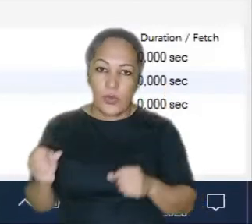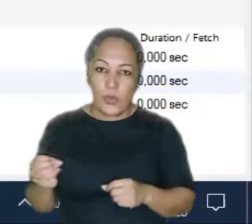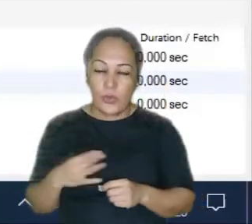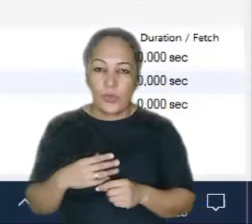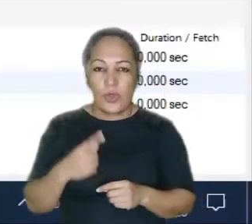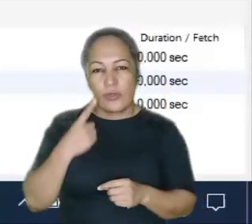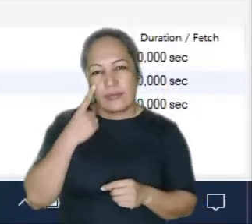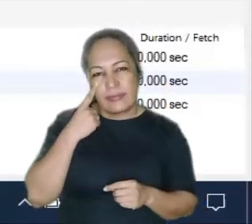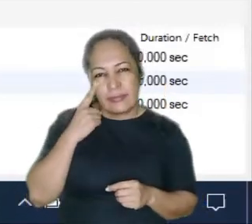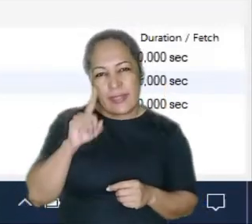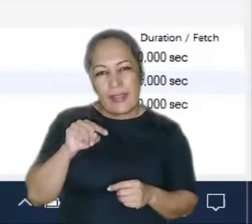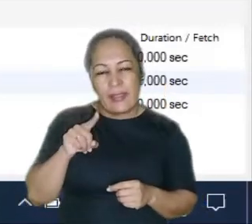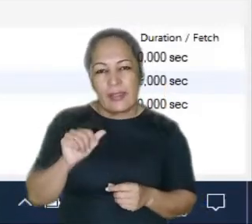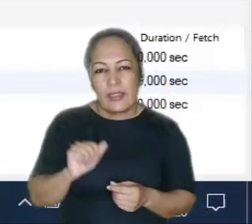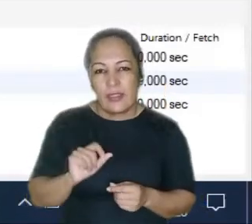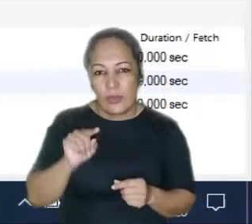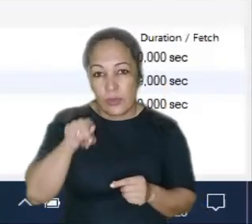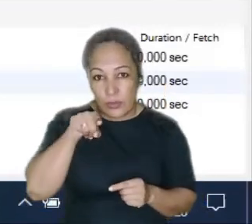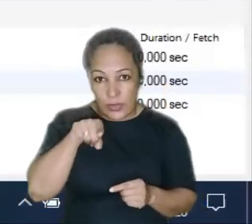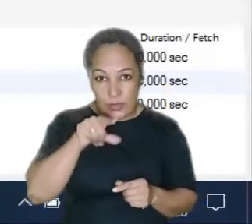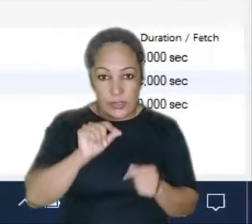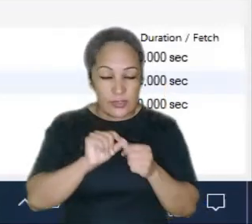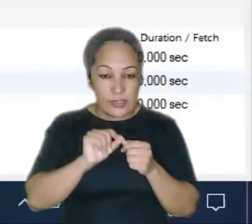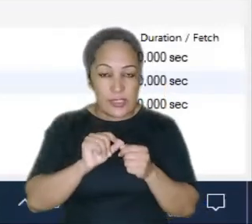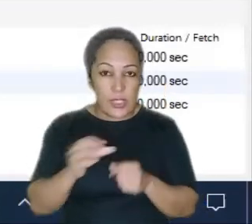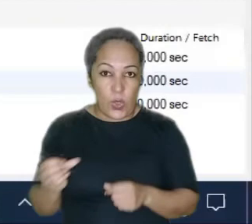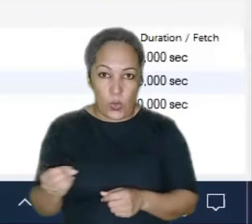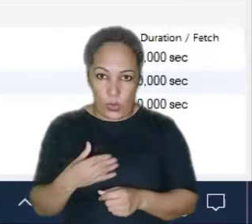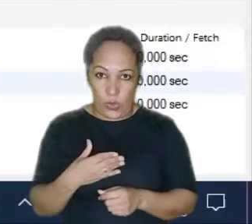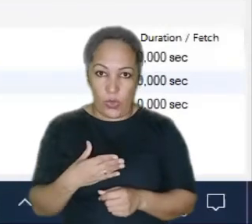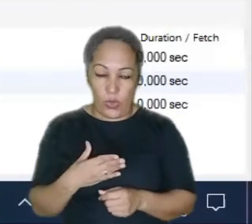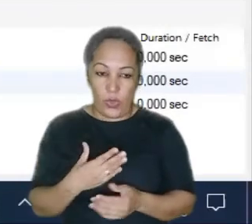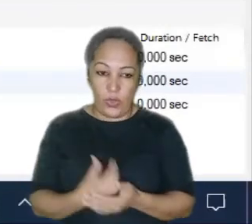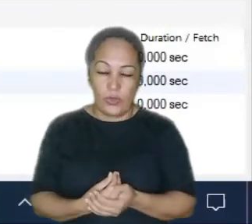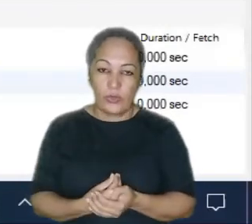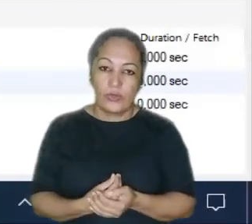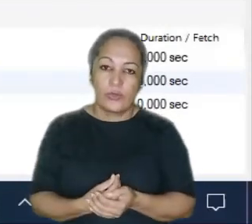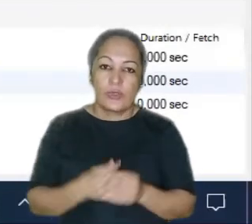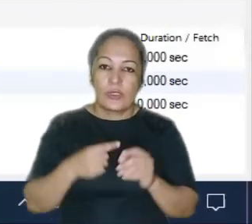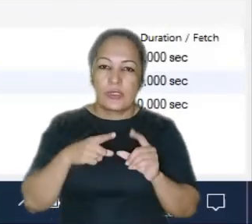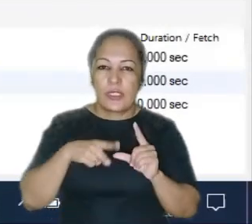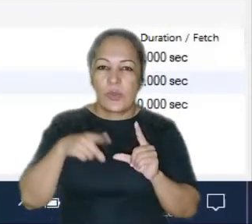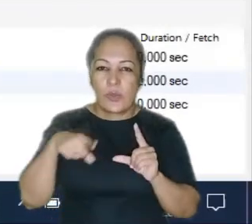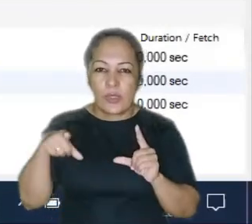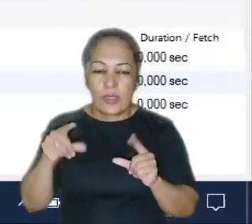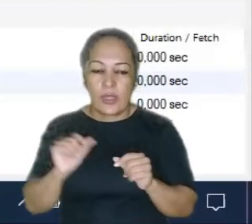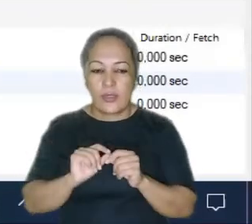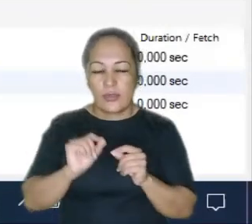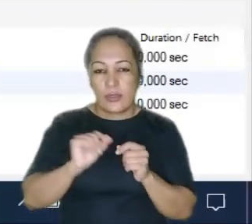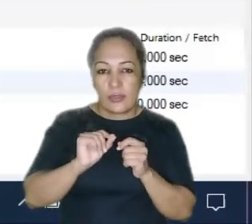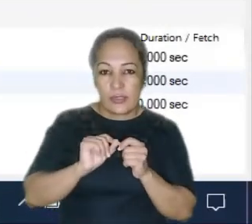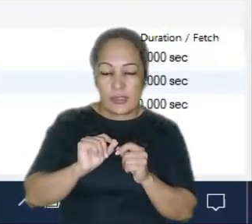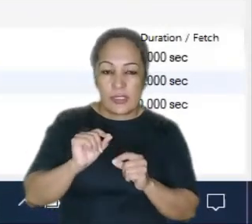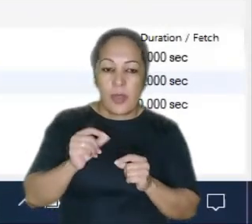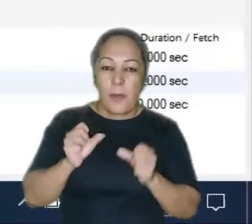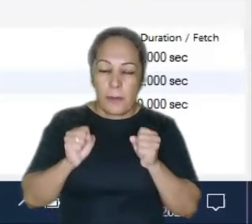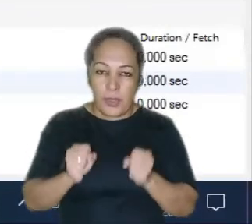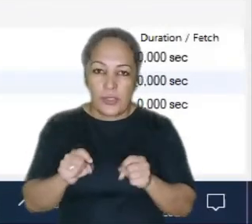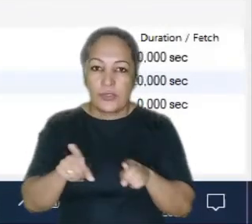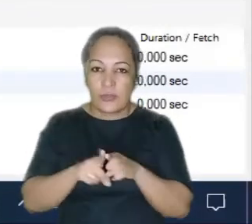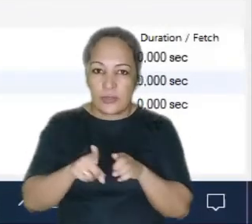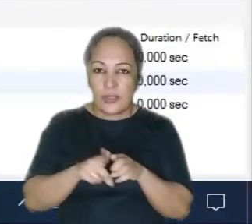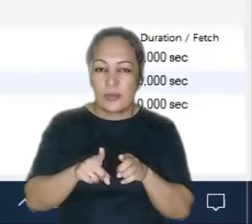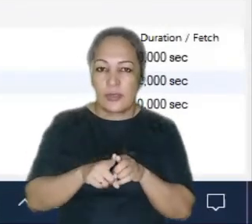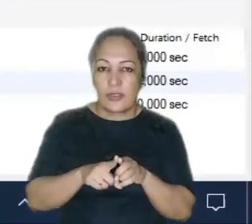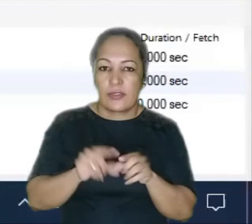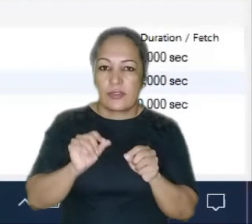fazer um novo esquema, que seria a parte gráfica. Em vez de você fazer esse database create, você pode vir aqui, ó, tá? E aí você